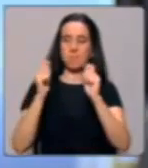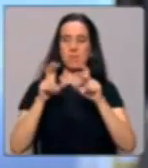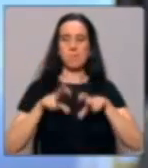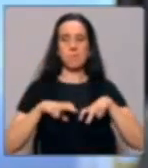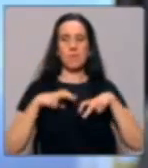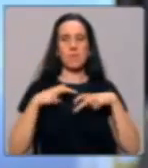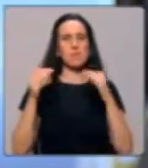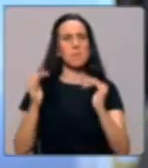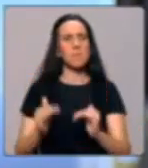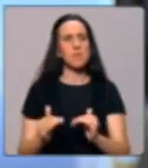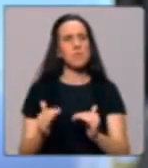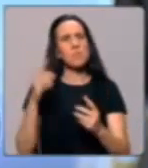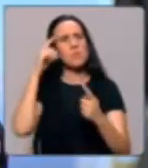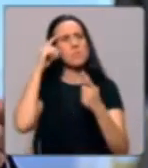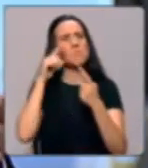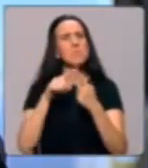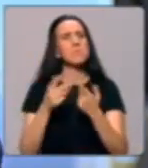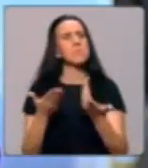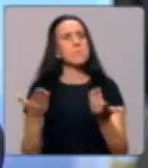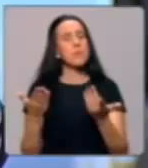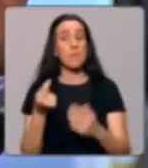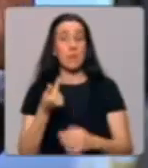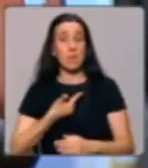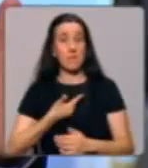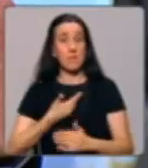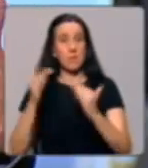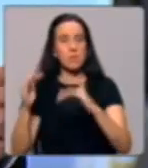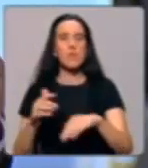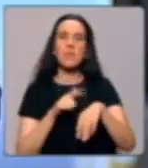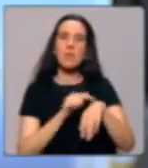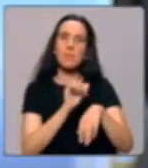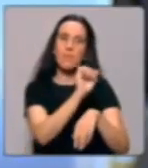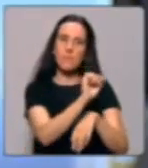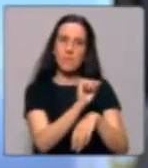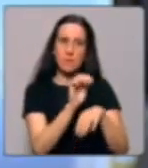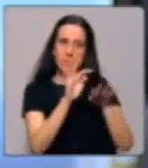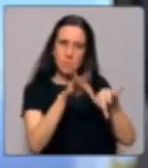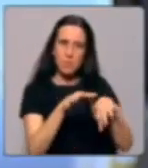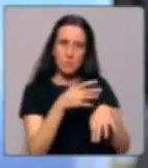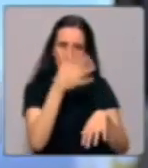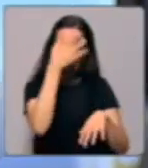em nome de quê? Em nome da redução da dívida. Terminou o seu que tempo, não reduziu, que conclua. Aumentou.